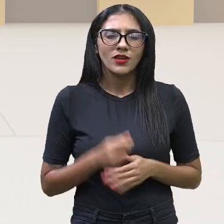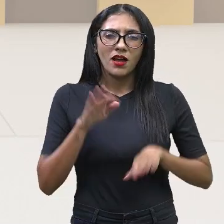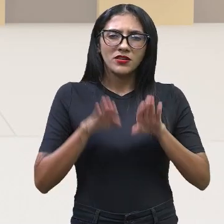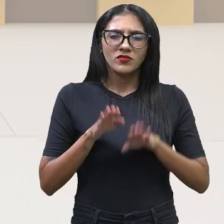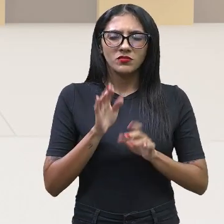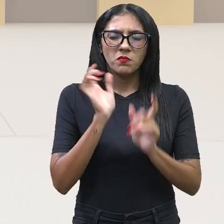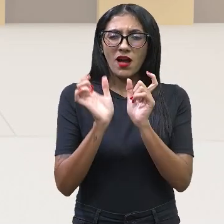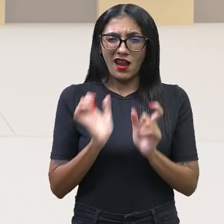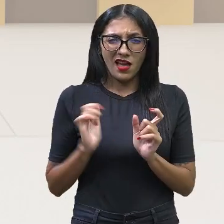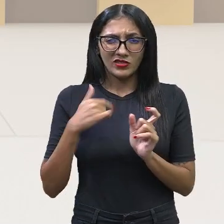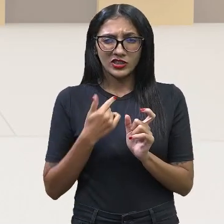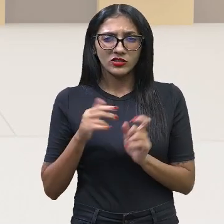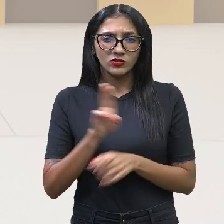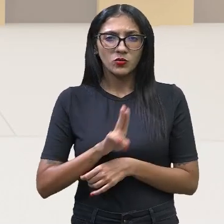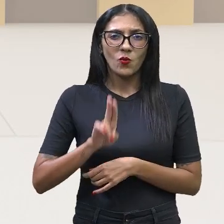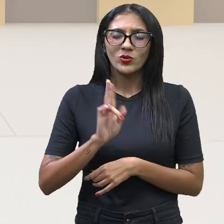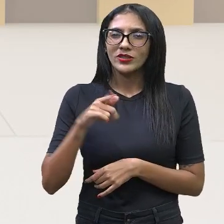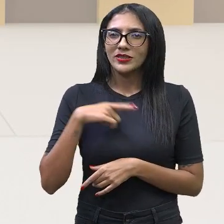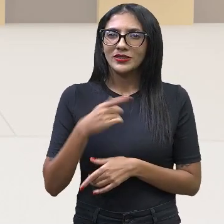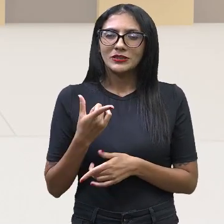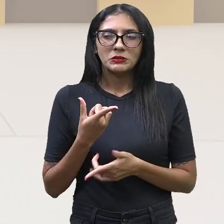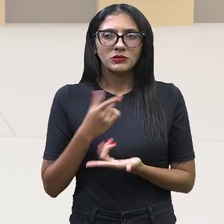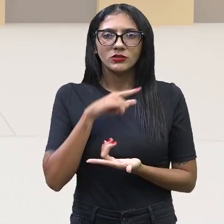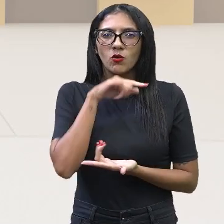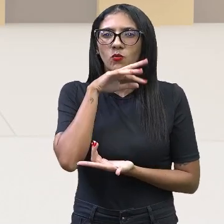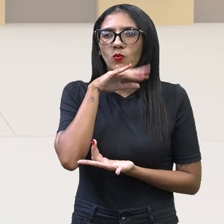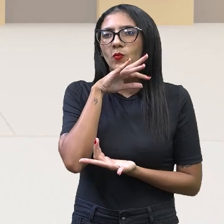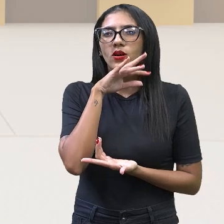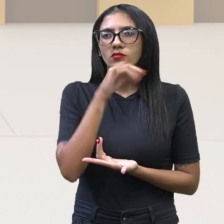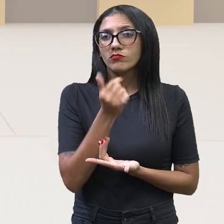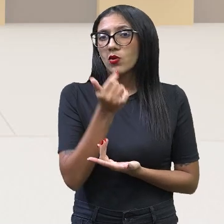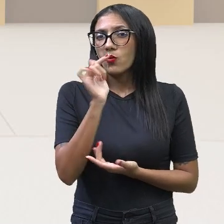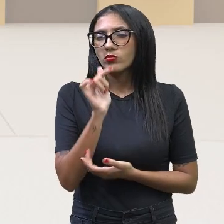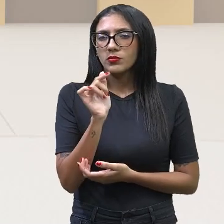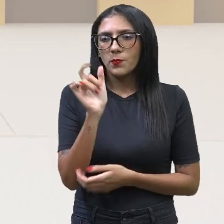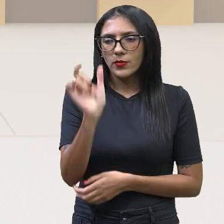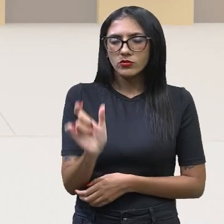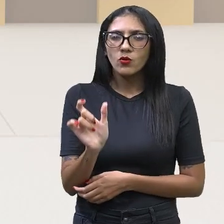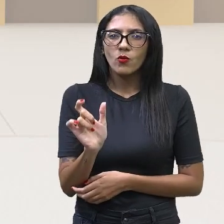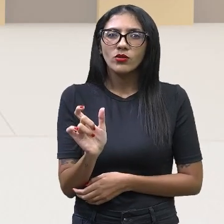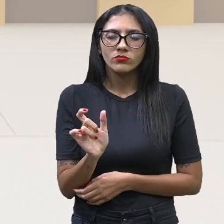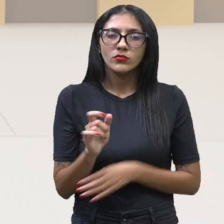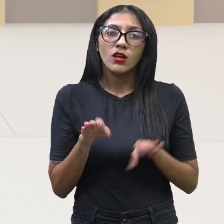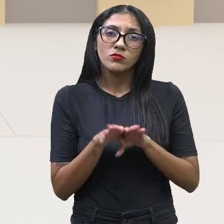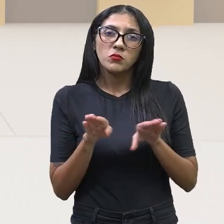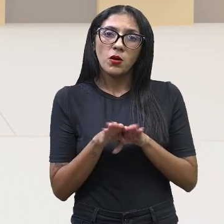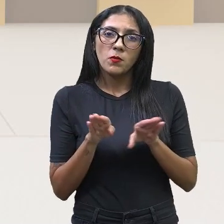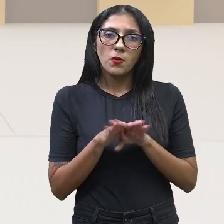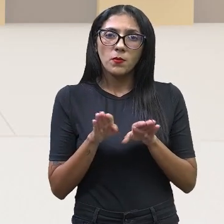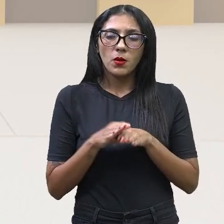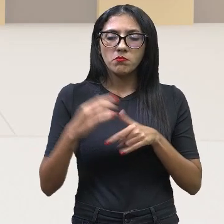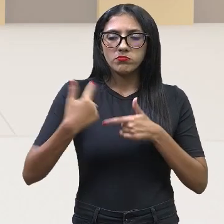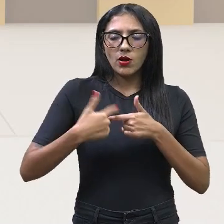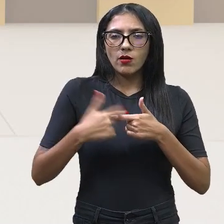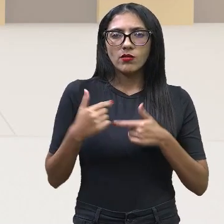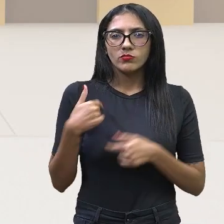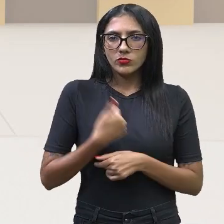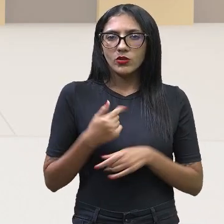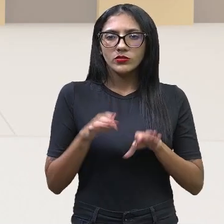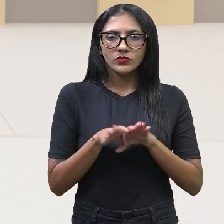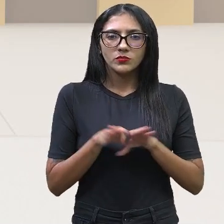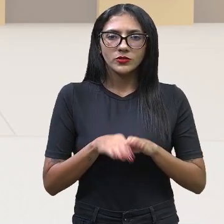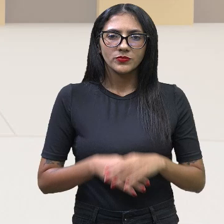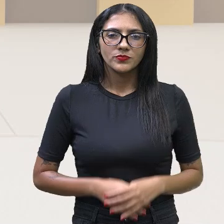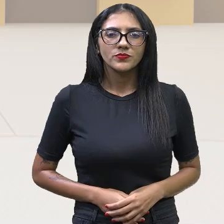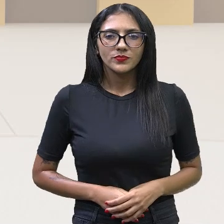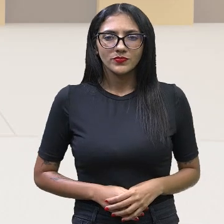ou palavra, ela é altamente daninha para outra pessoa, e às vezes para nós mesmos, né? ok? Conversar sobre